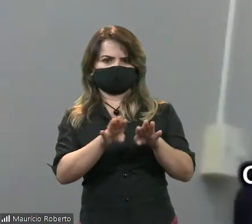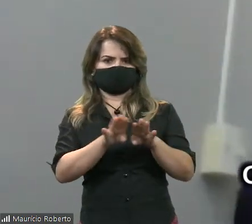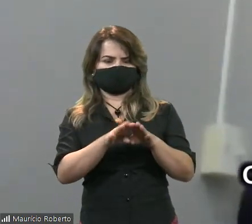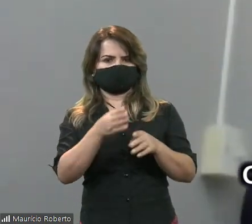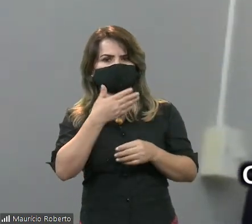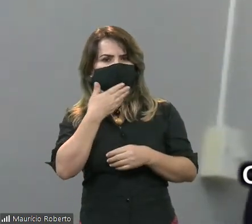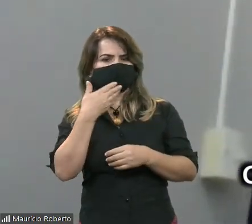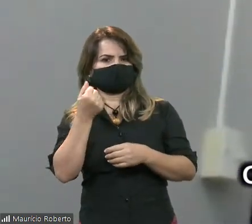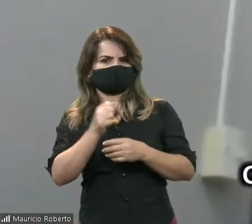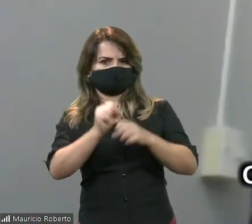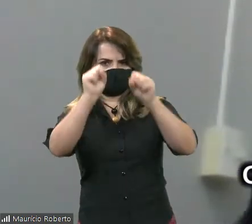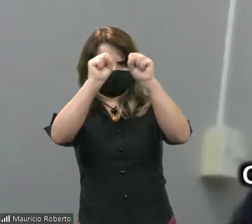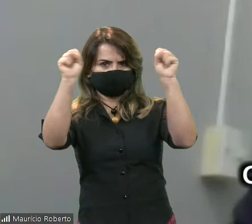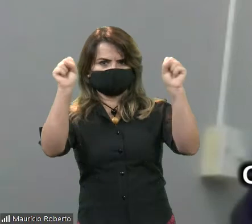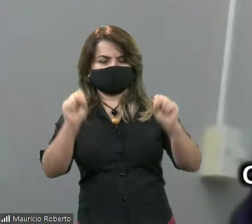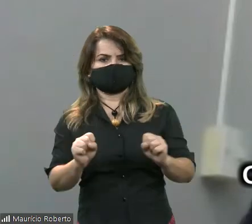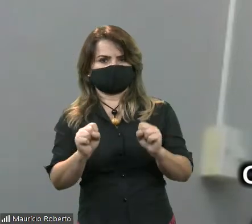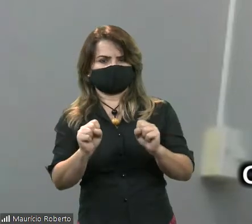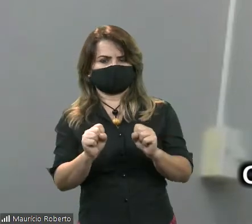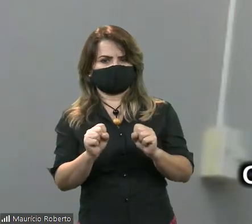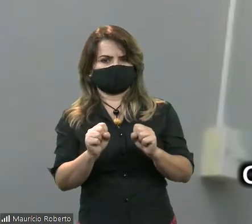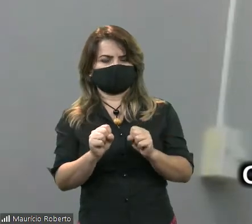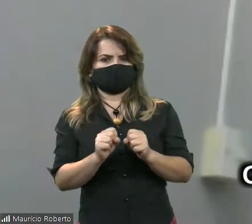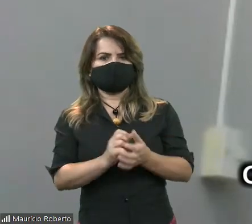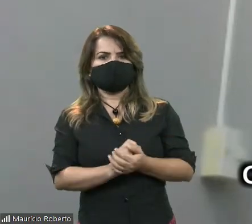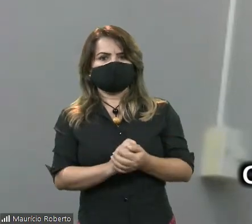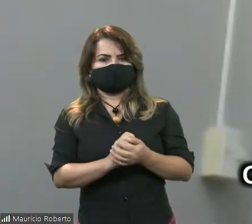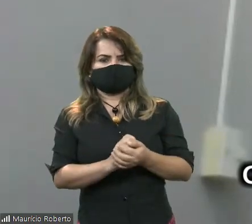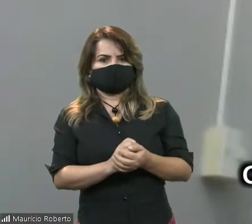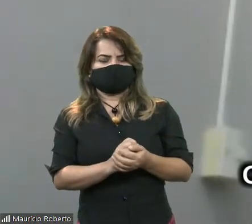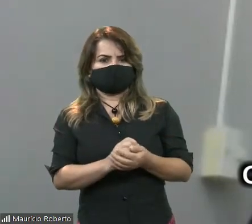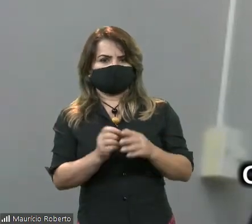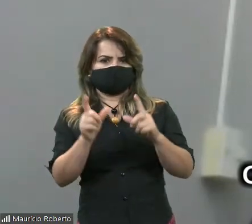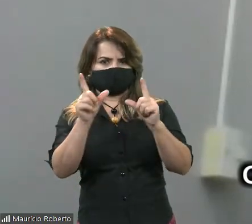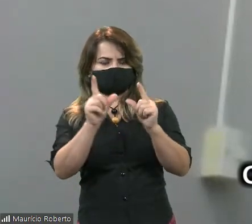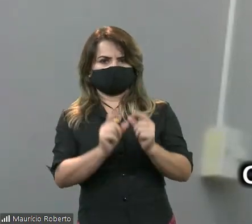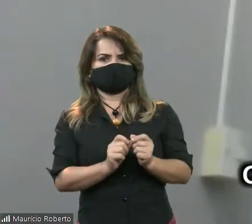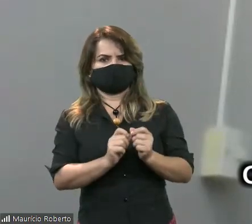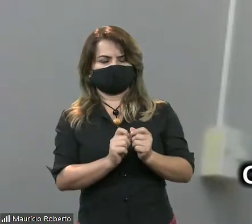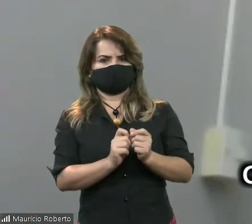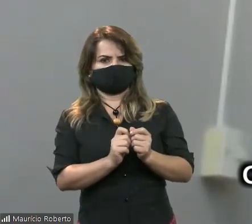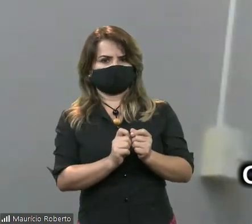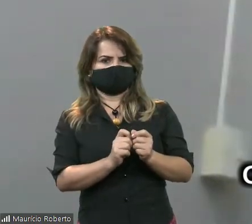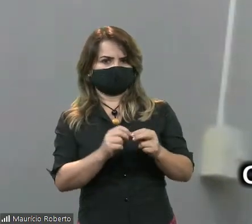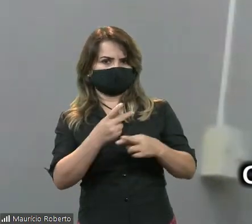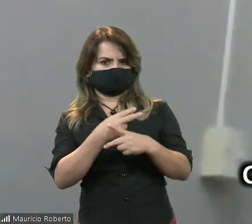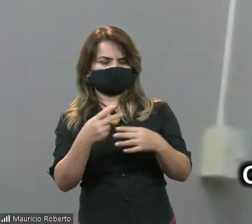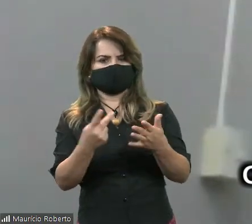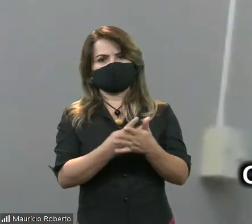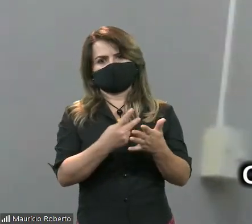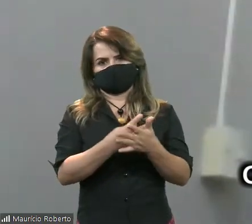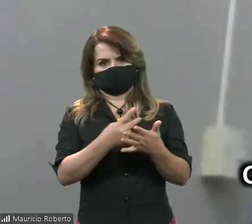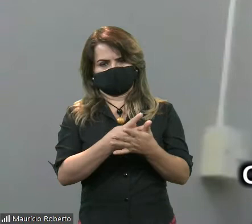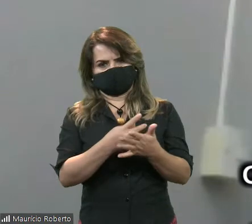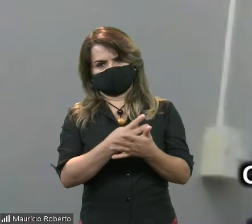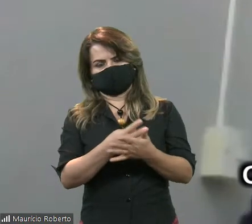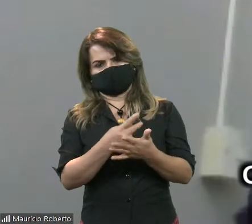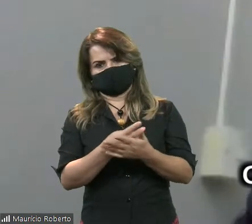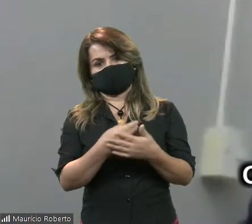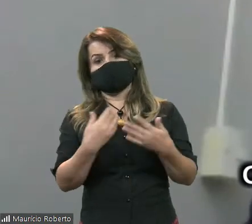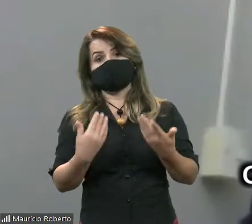da coordenação com o objetivo de sanar alguma possível irregularidade. Tenho para mim